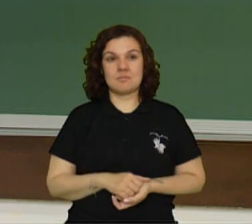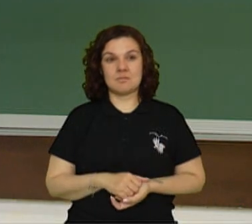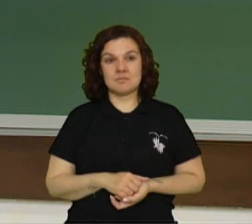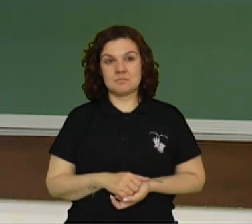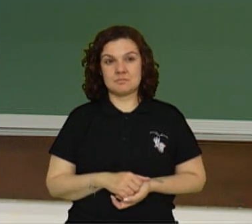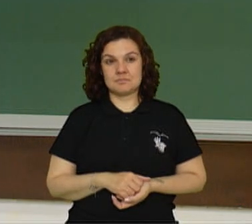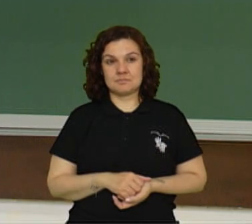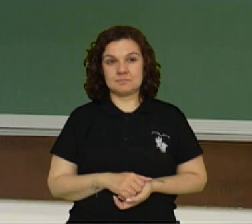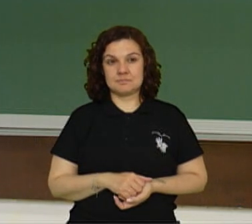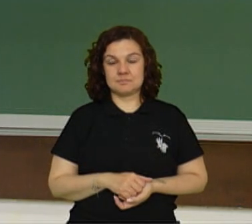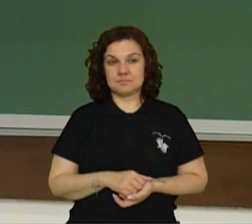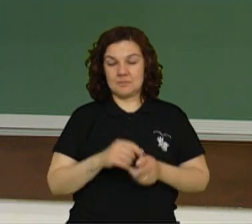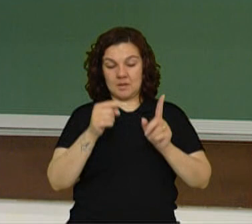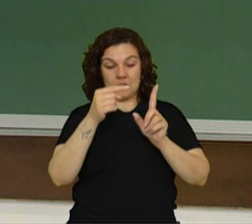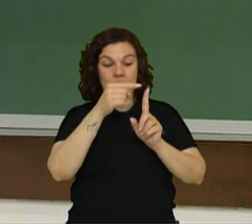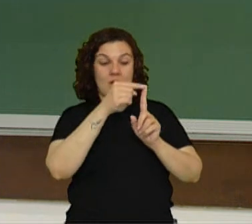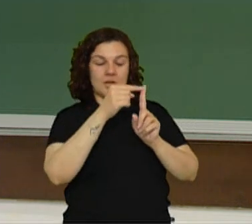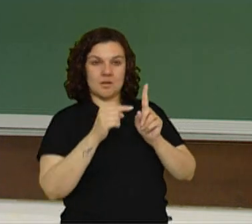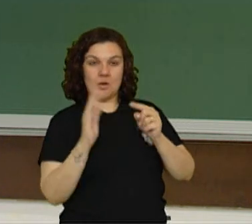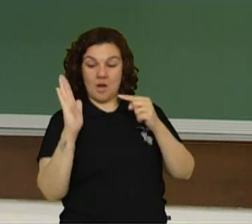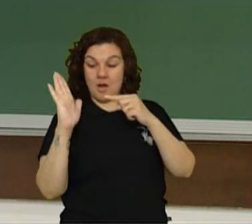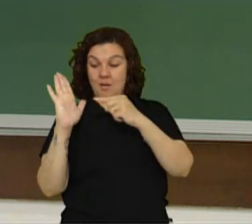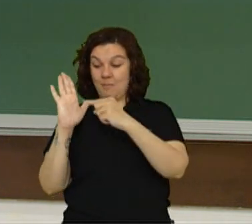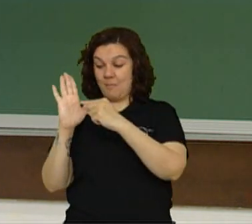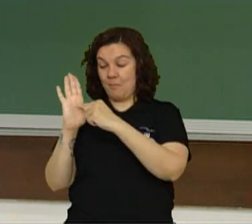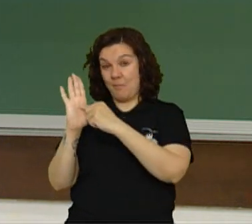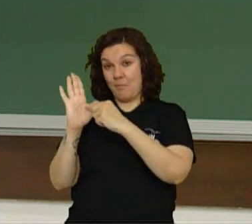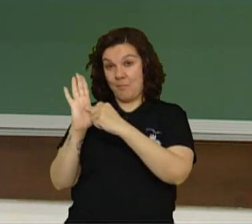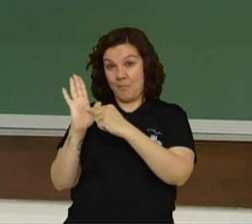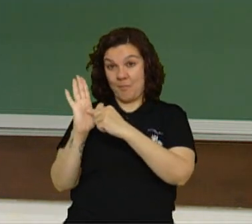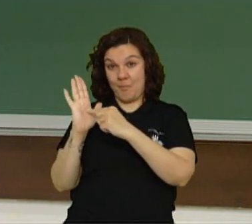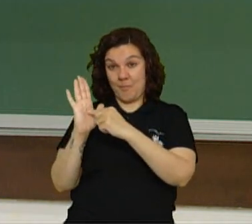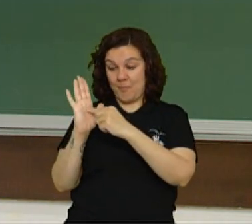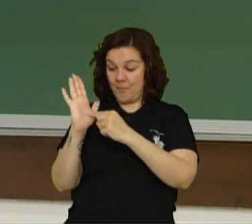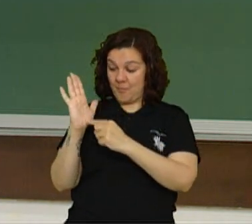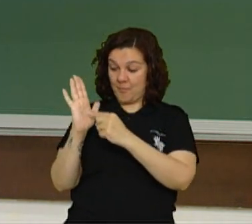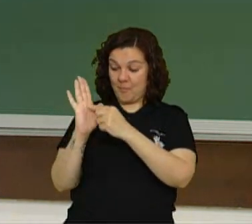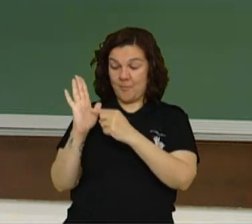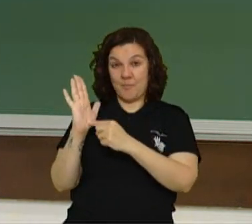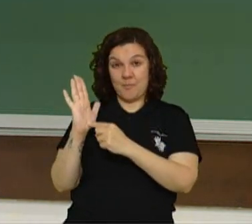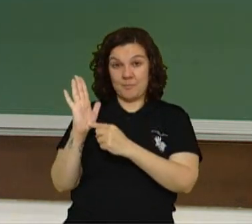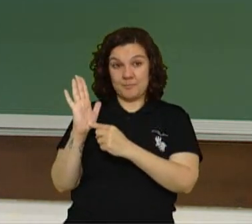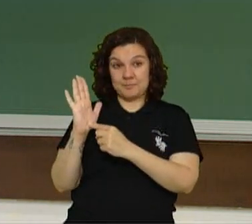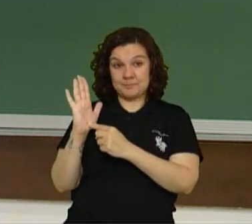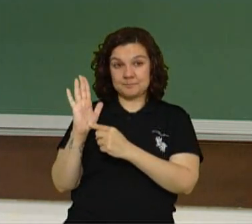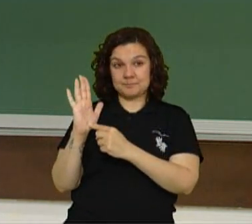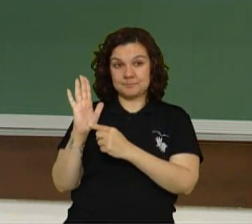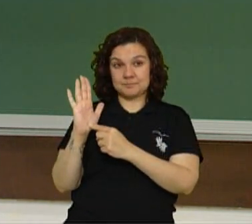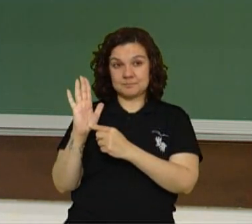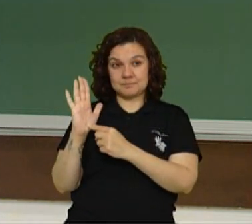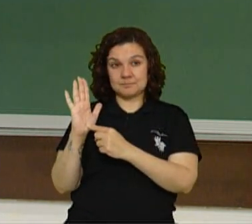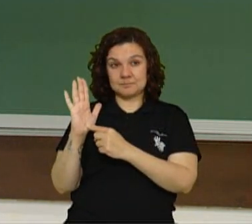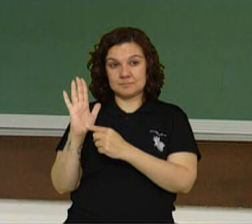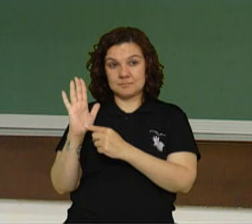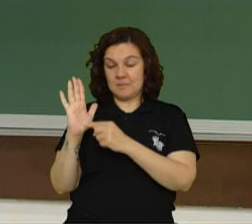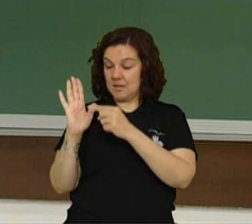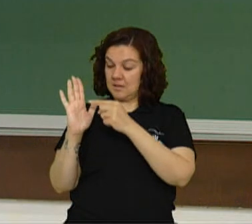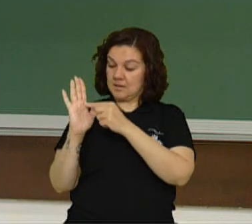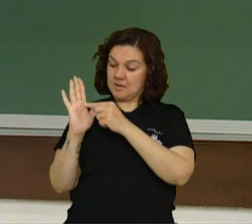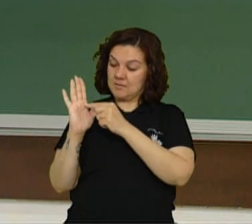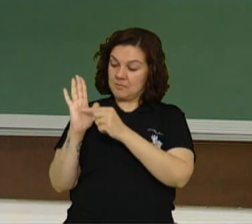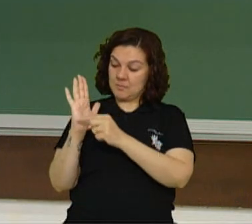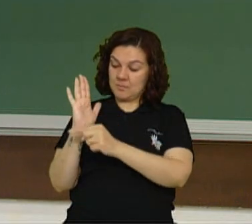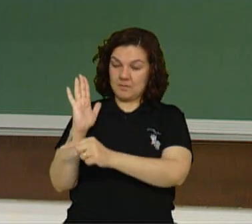o vértice do octaedro está no meio da face do cubo. Vamos trazer esse ponto para